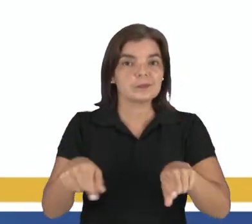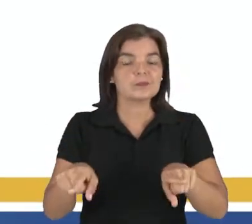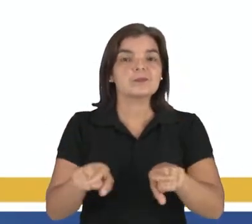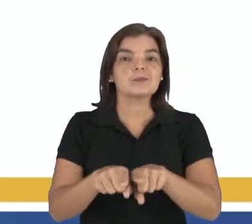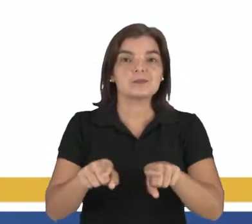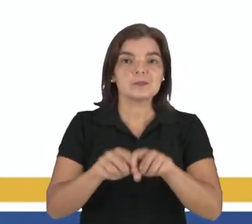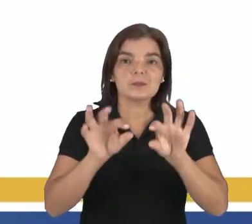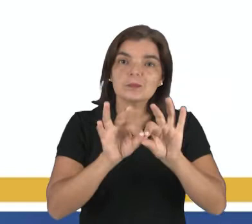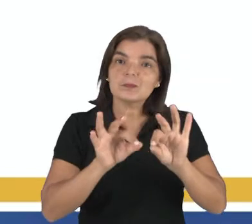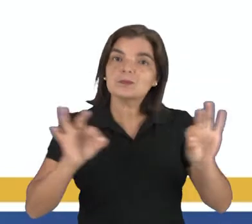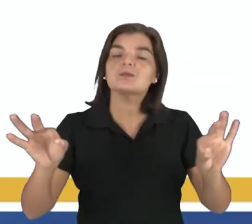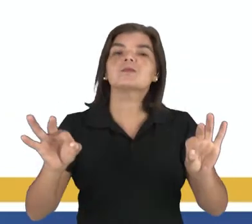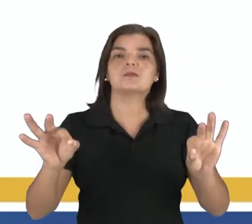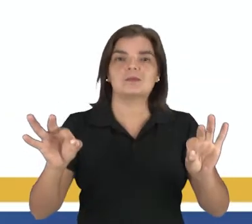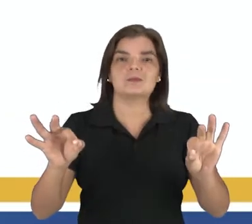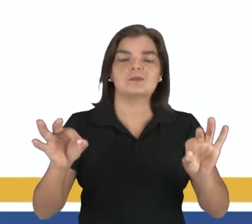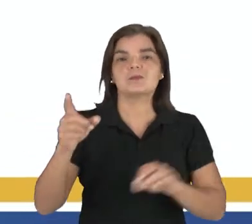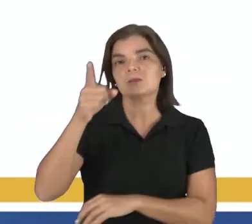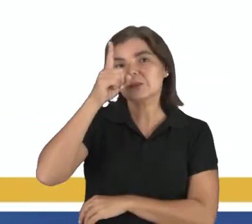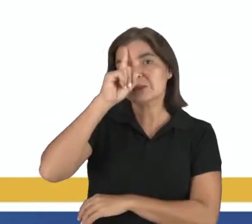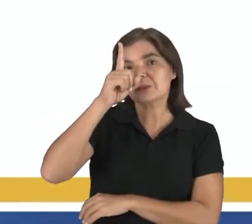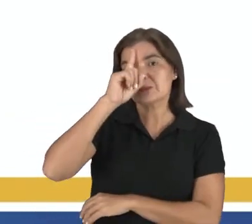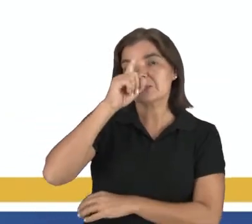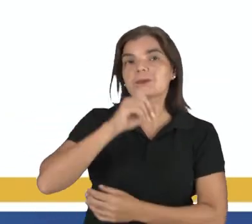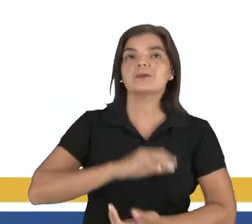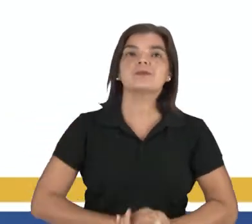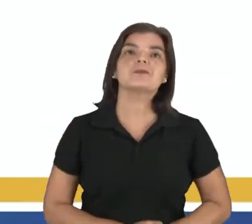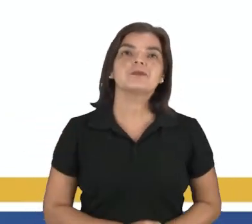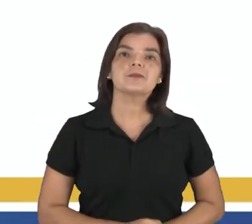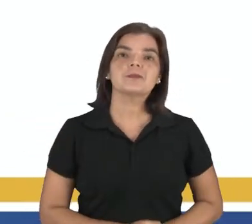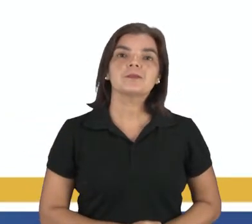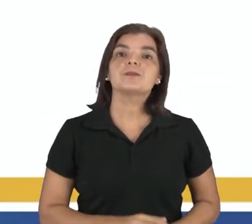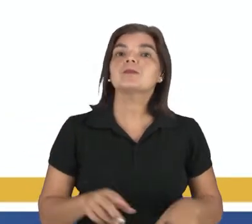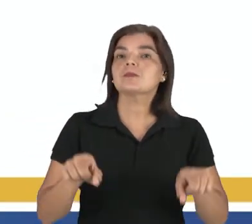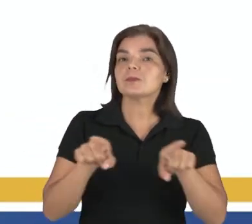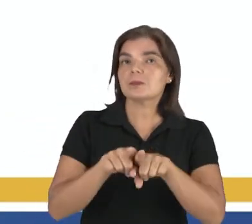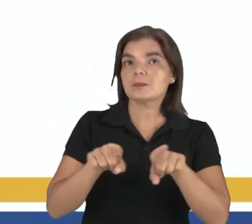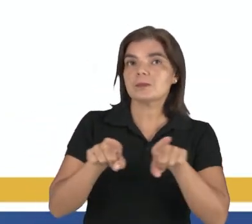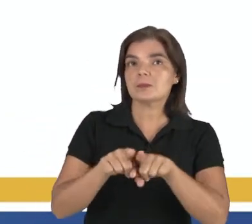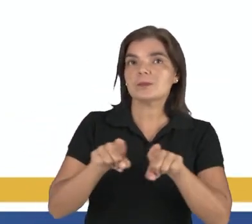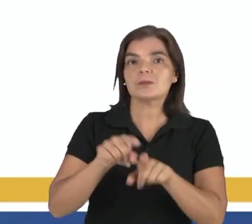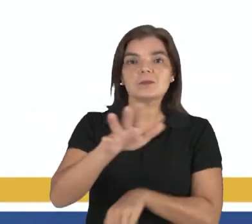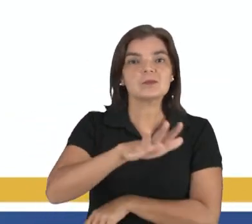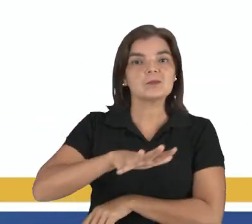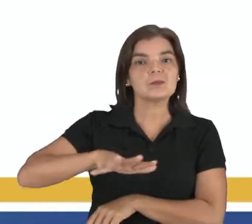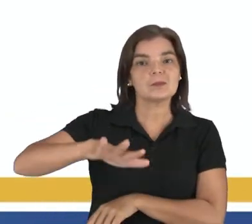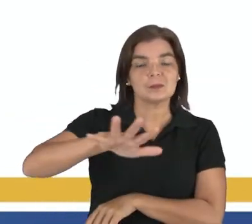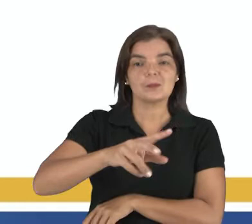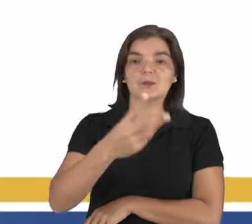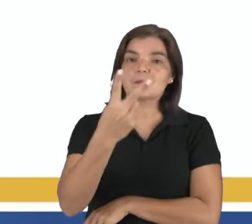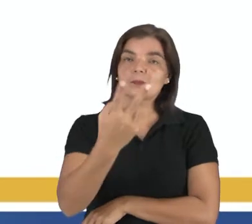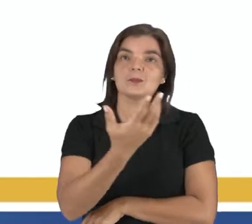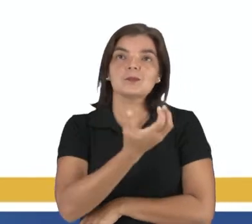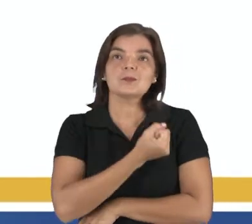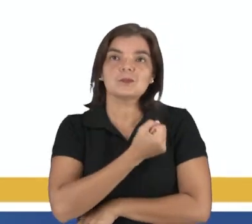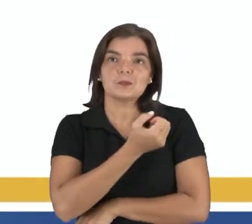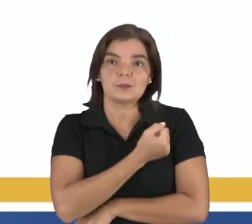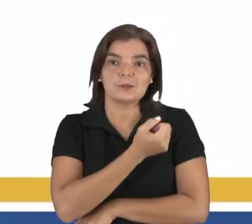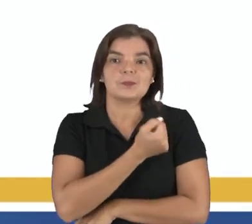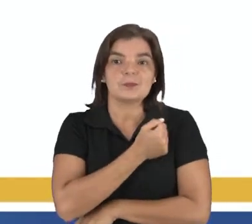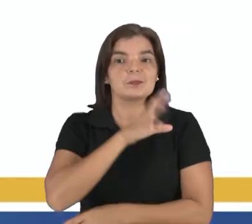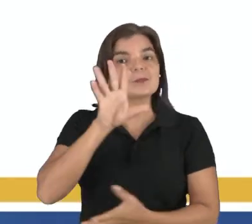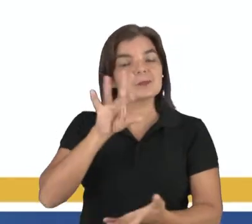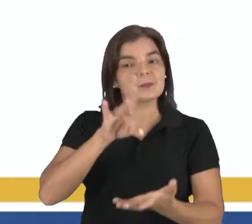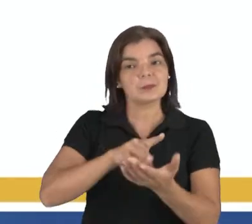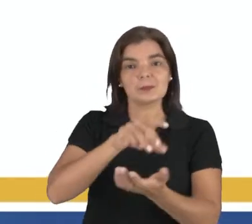podemos medir no nosso dia a dia. A razão, em geral, ela é dada por dois